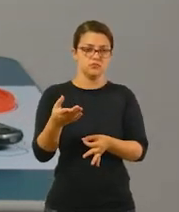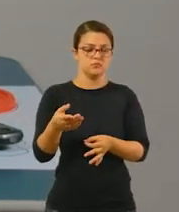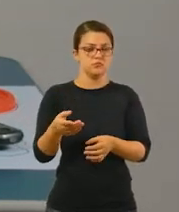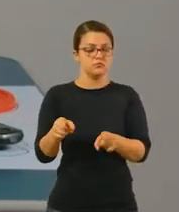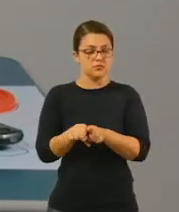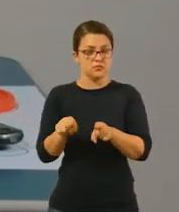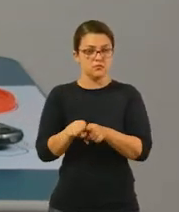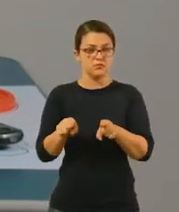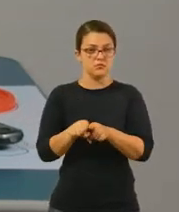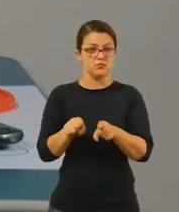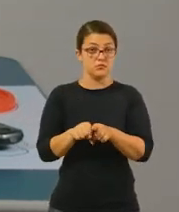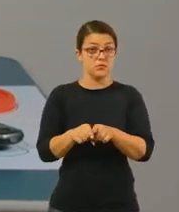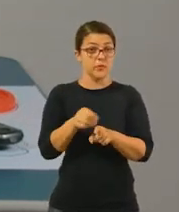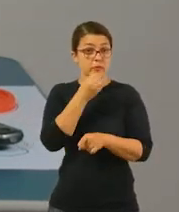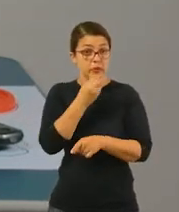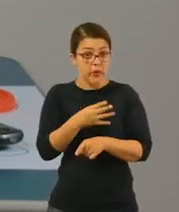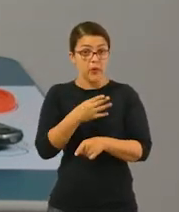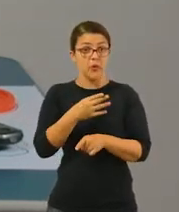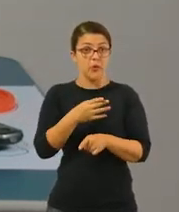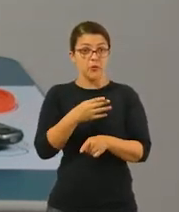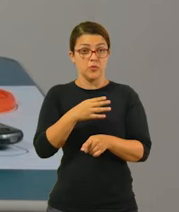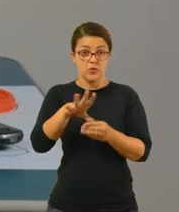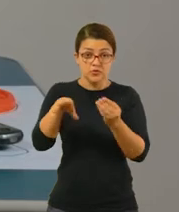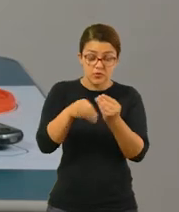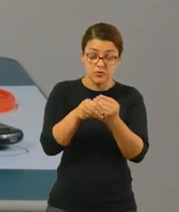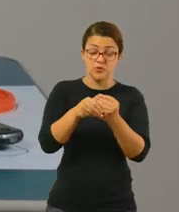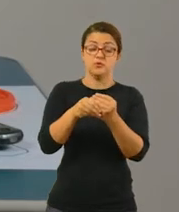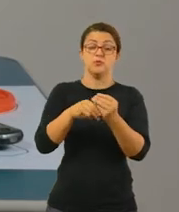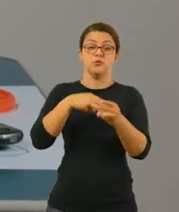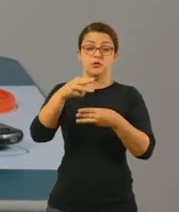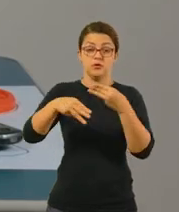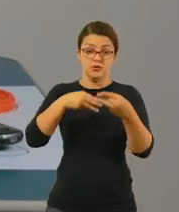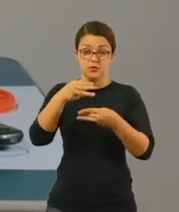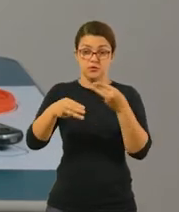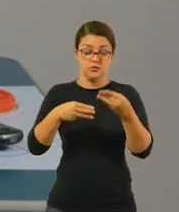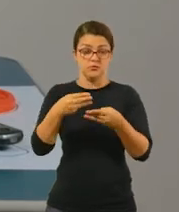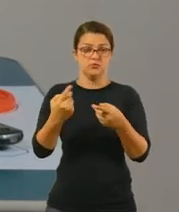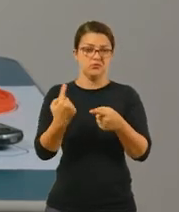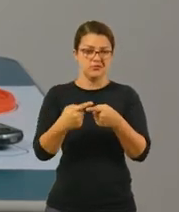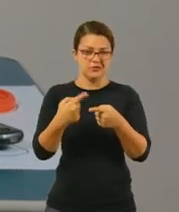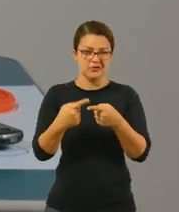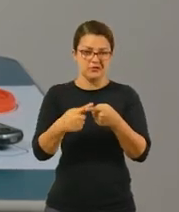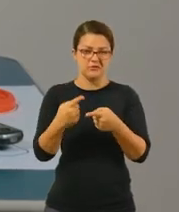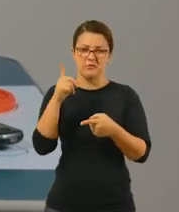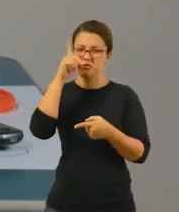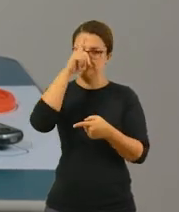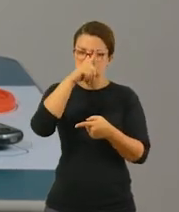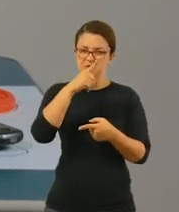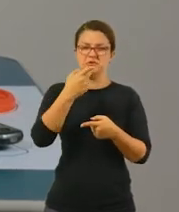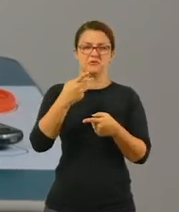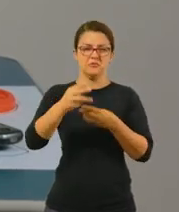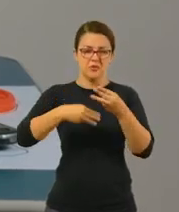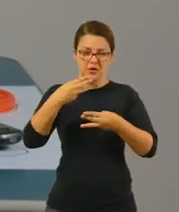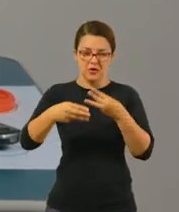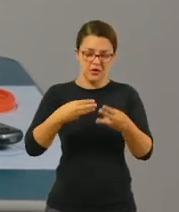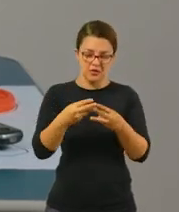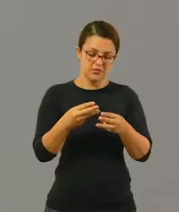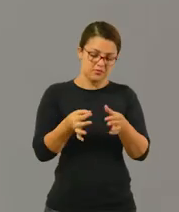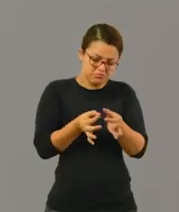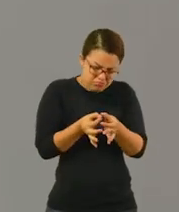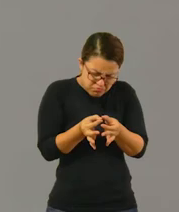você acrescente também o macarrão, porque o macarrão, como ele é mais áspero, então ele vai ficar um pouquinho mais difícil para a criança